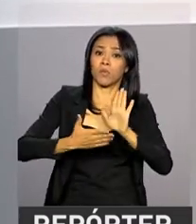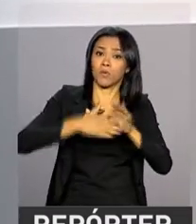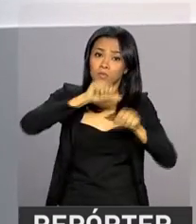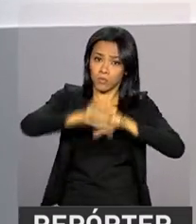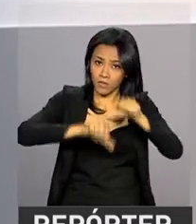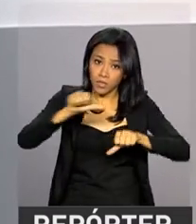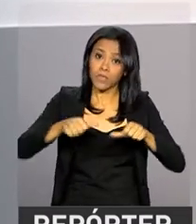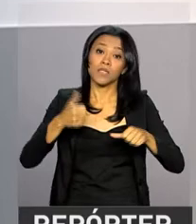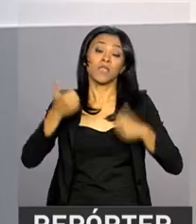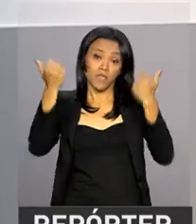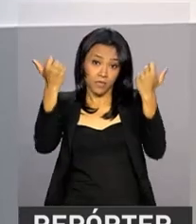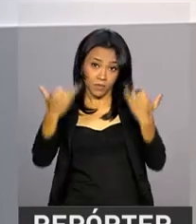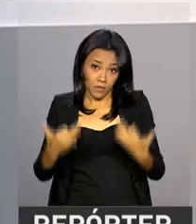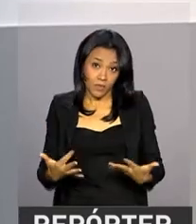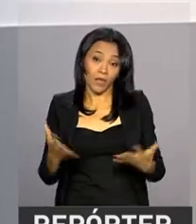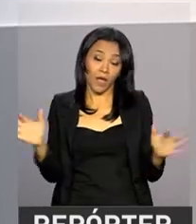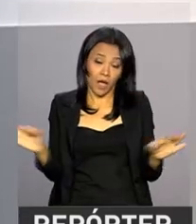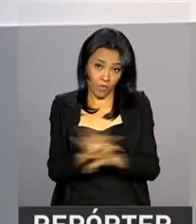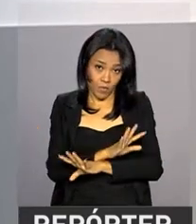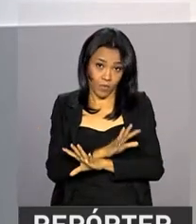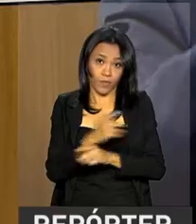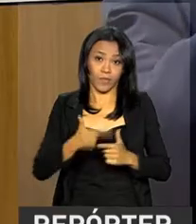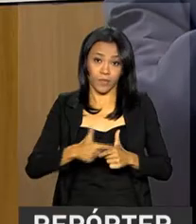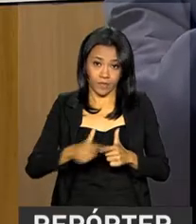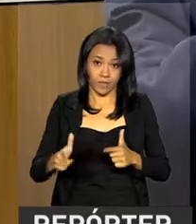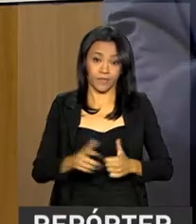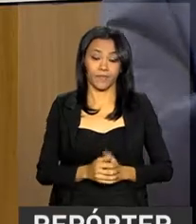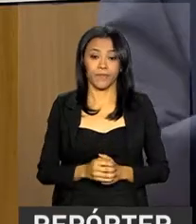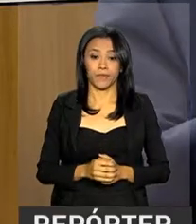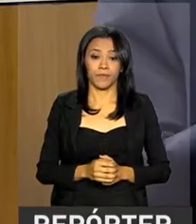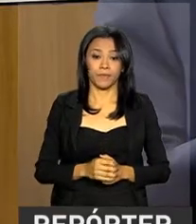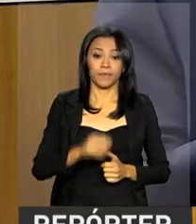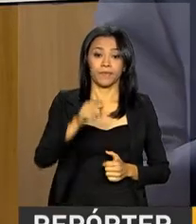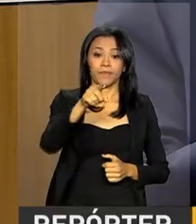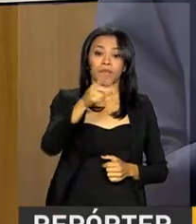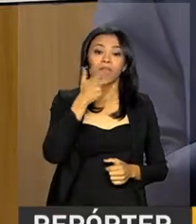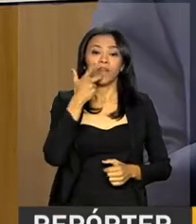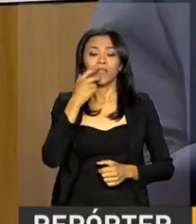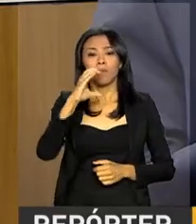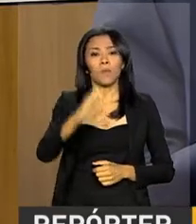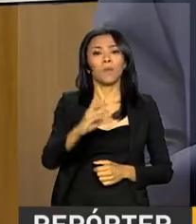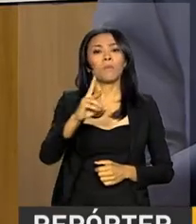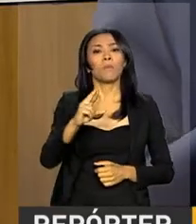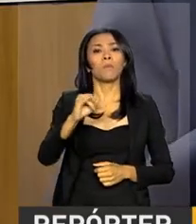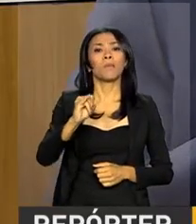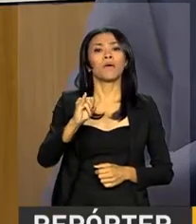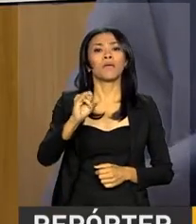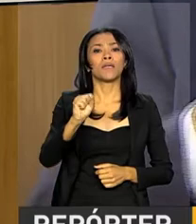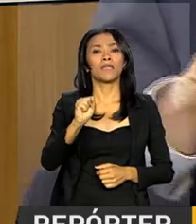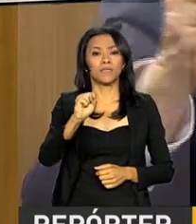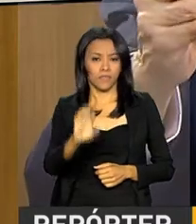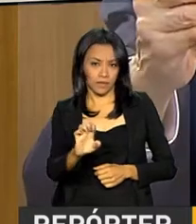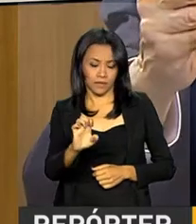Meirelles enfatizou que a crise acabou. Uma crise desta